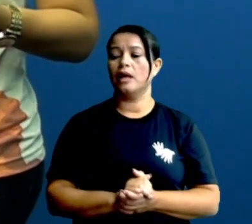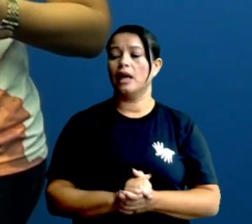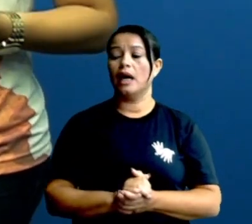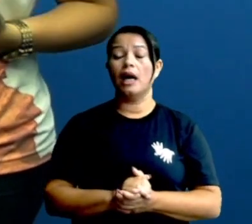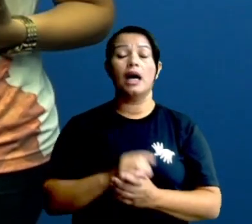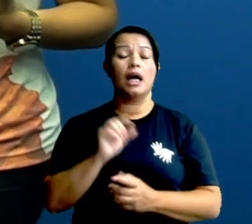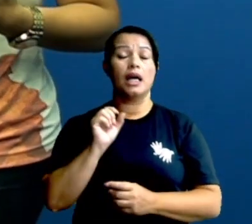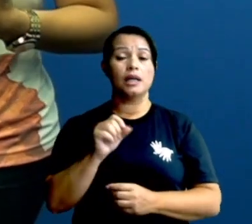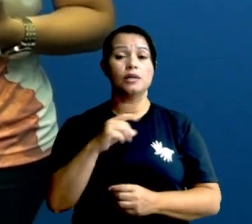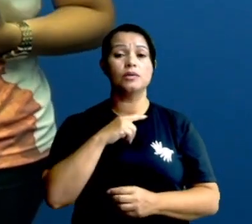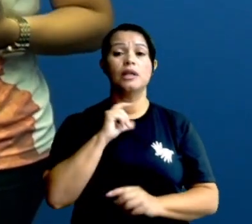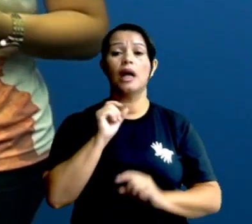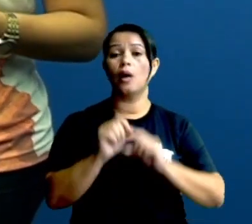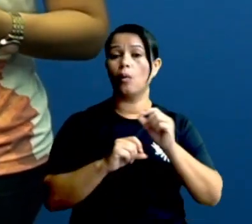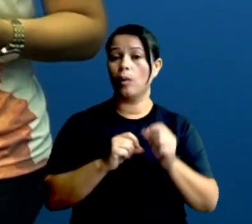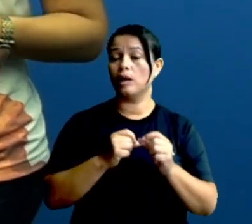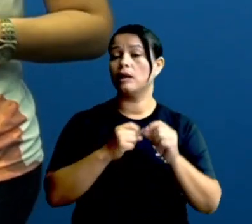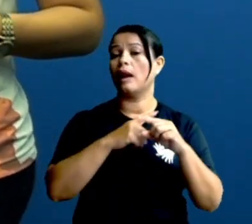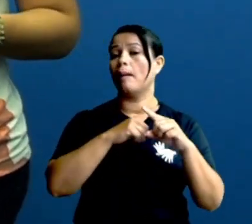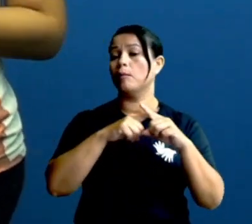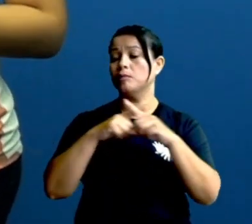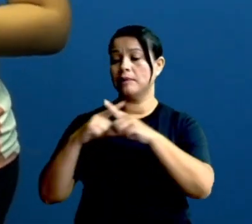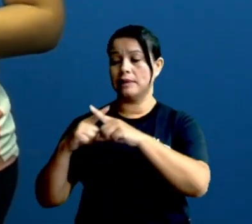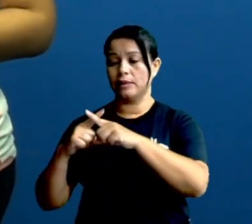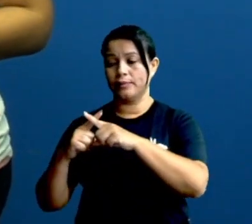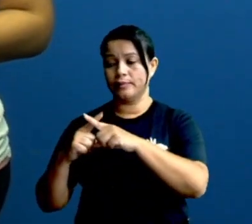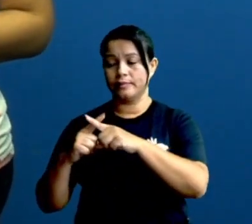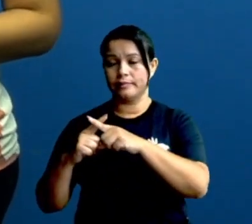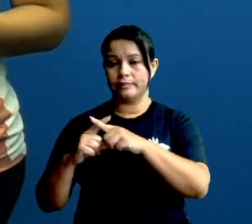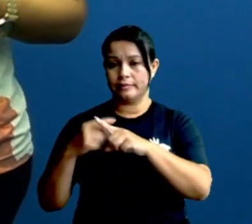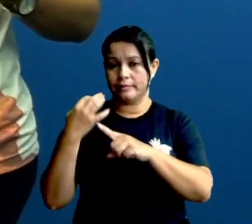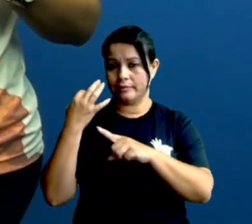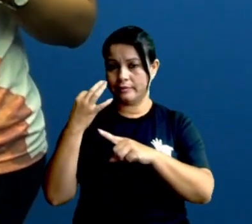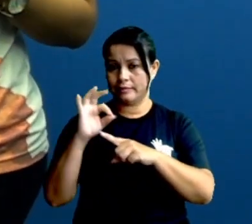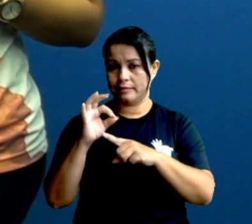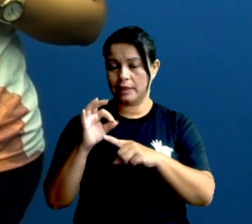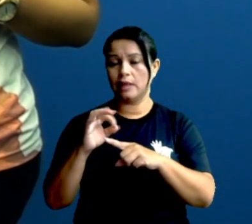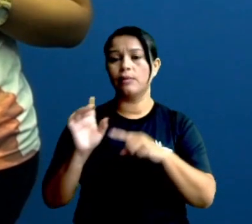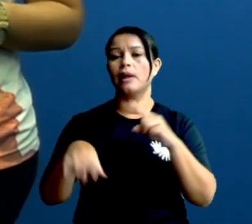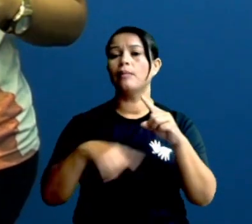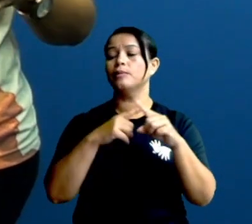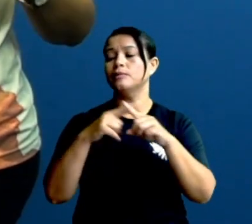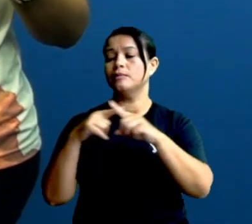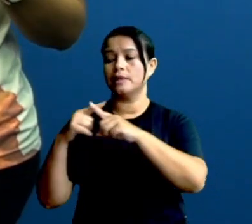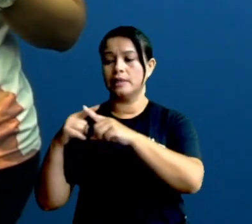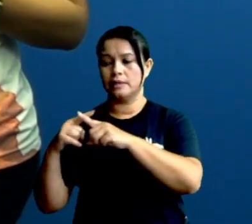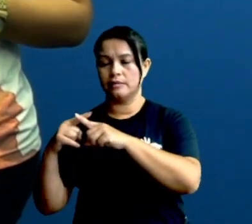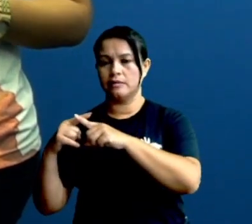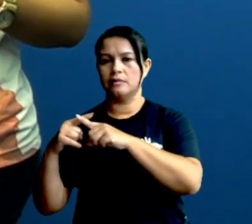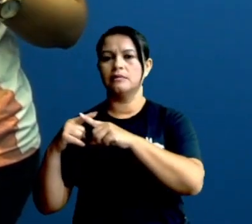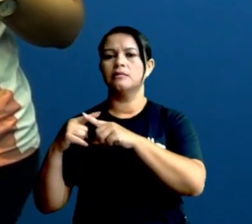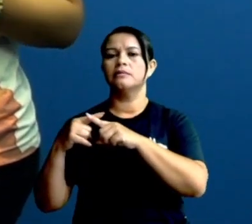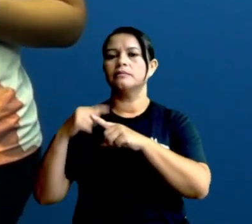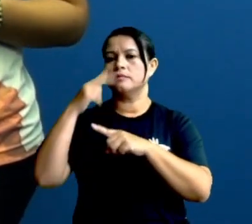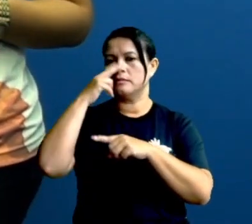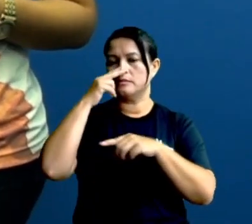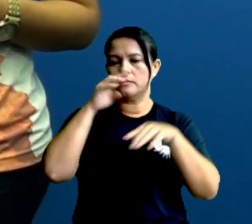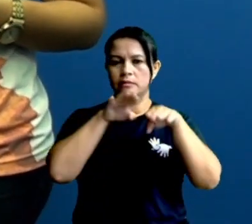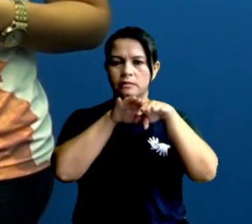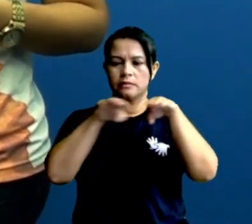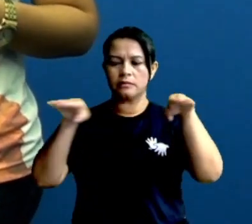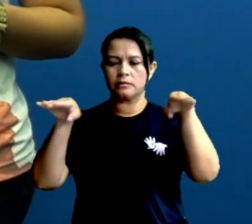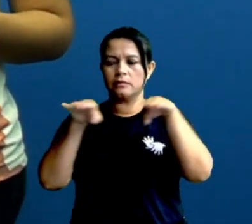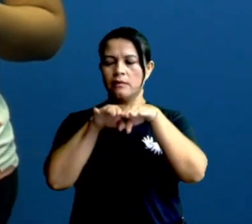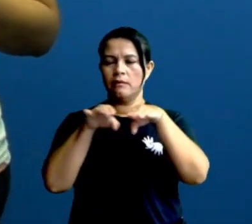seja, isso acontece quando é na multiplicação, tá bem? Então, na multiplicação de mesma